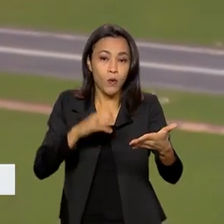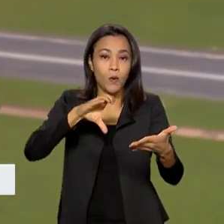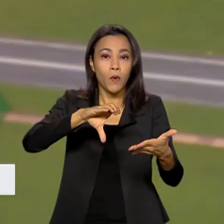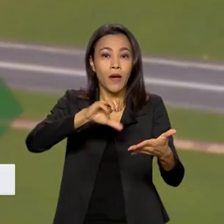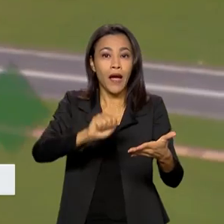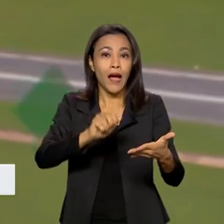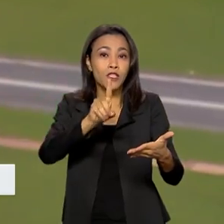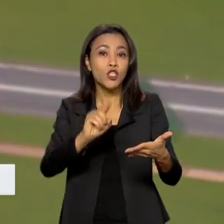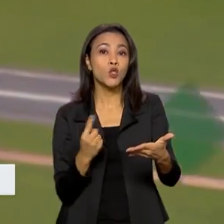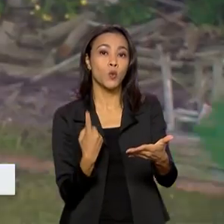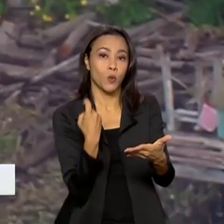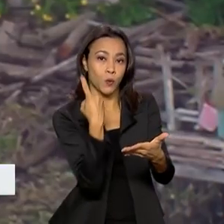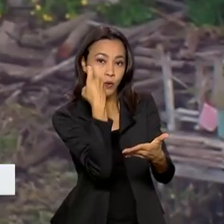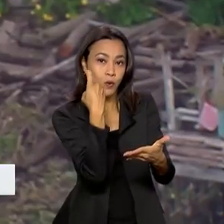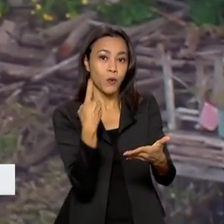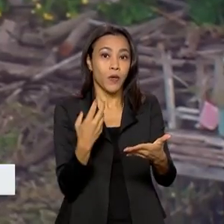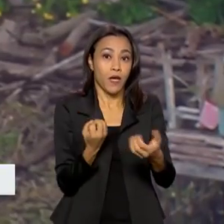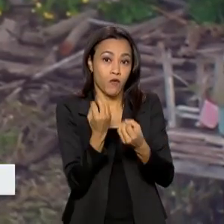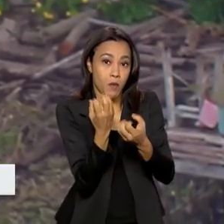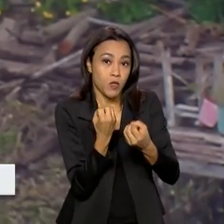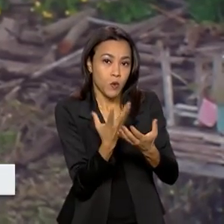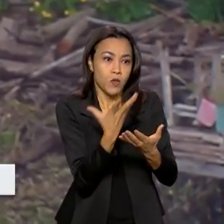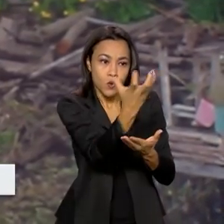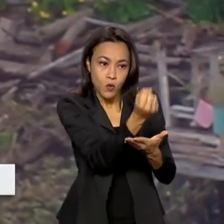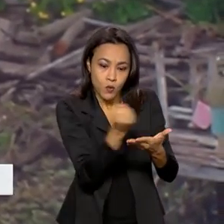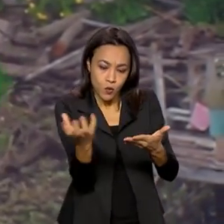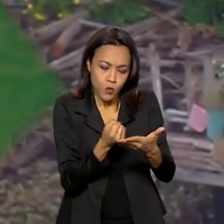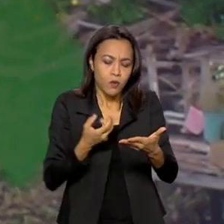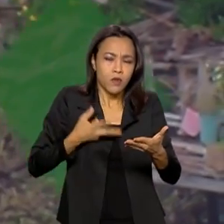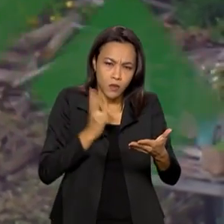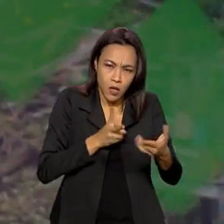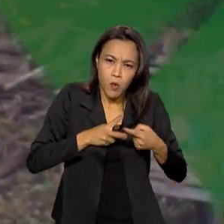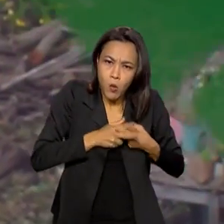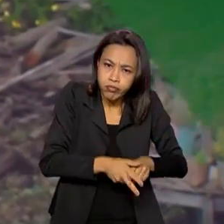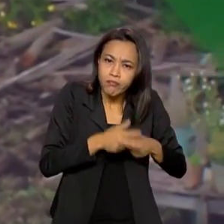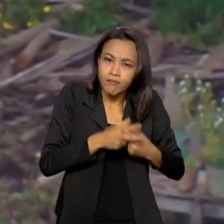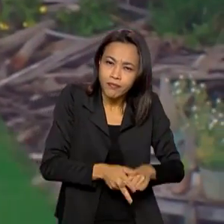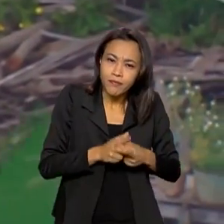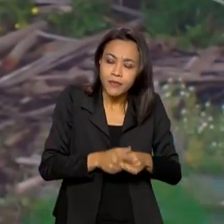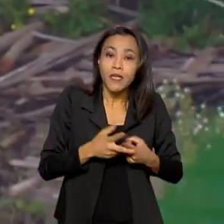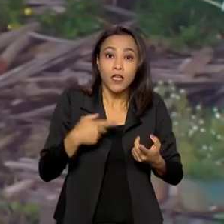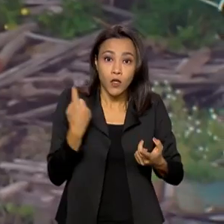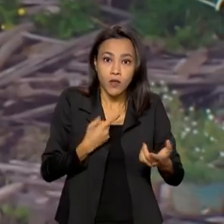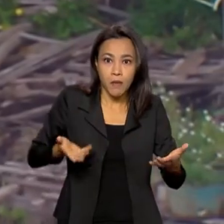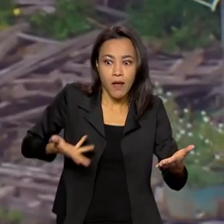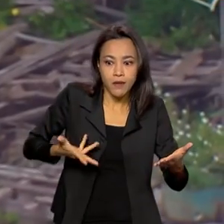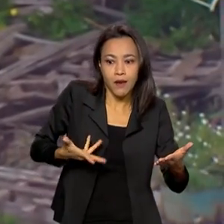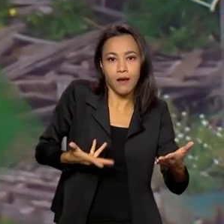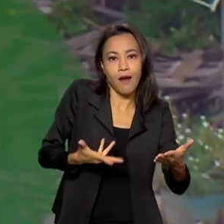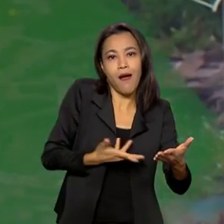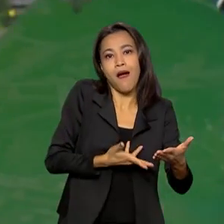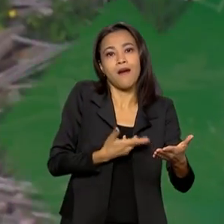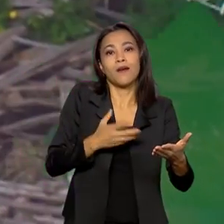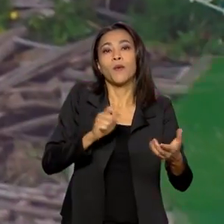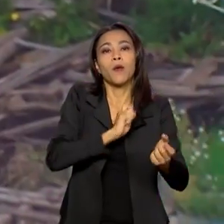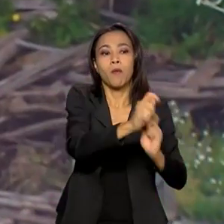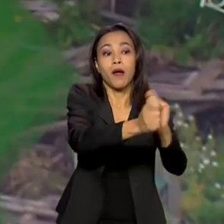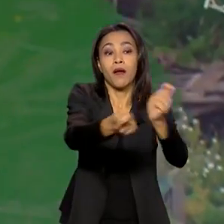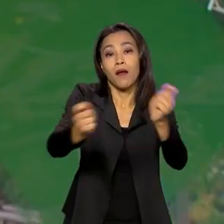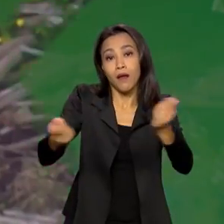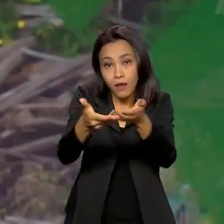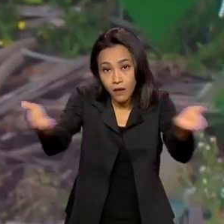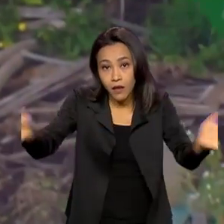principal de dados tá em constante aperfeiçoamento e a ideia é que a gente esteja sempre acelerando o processo de pagamento dessas